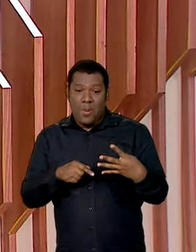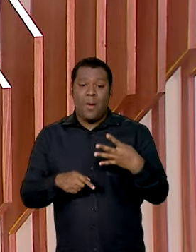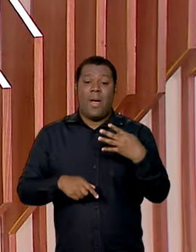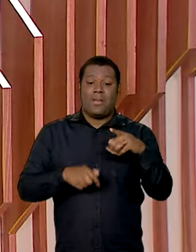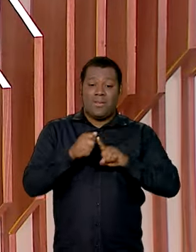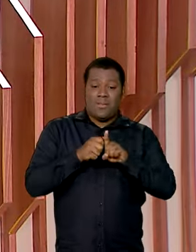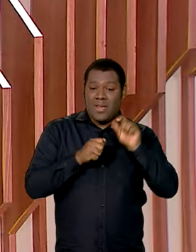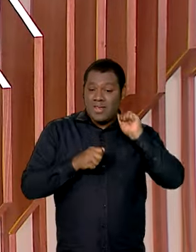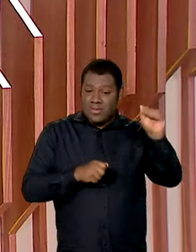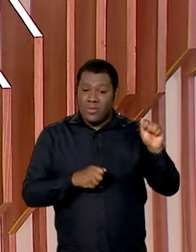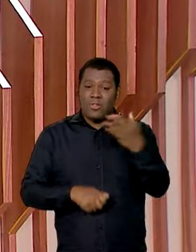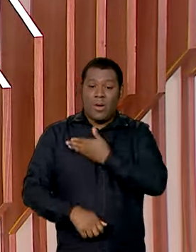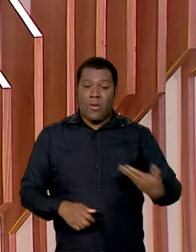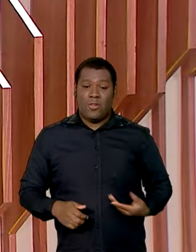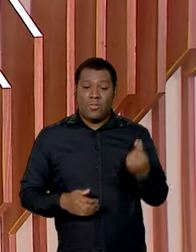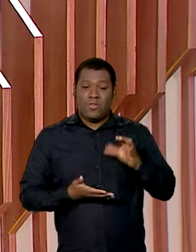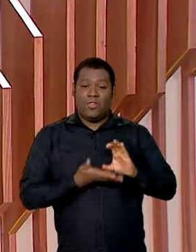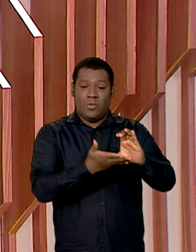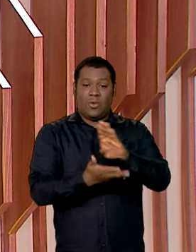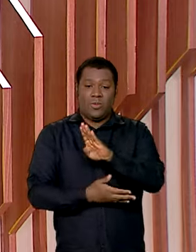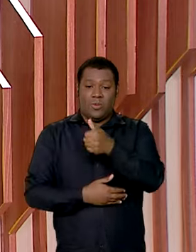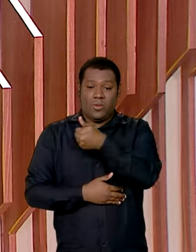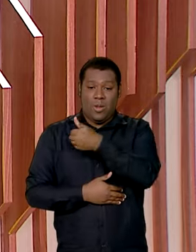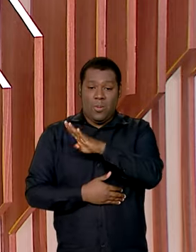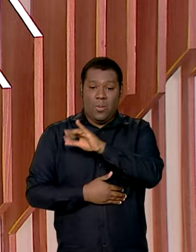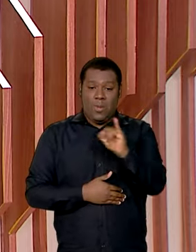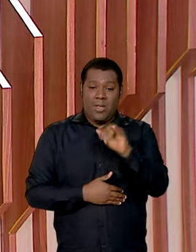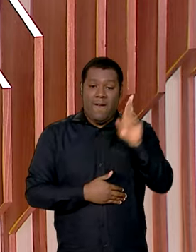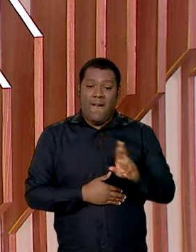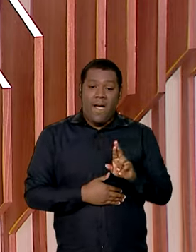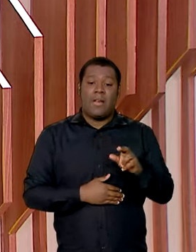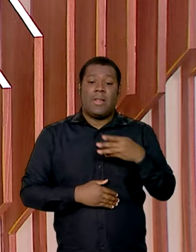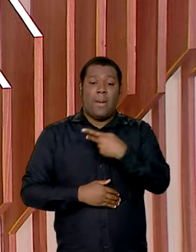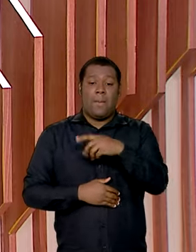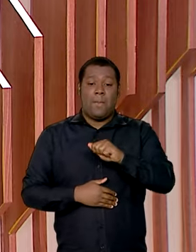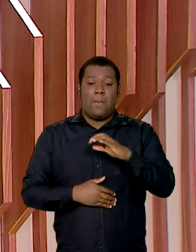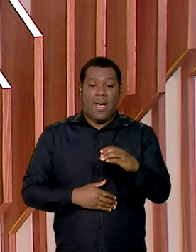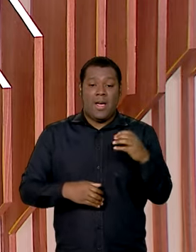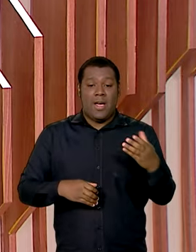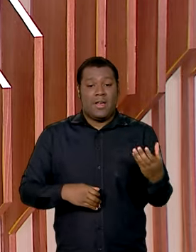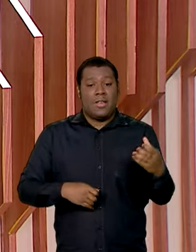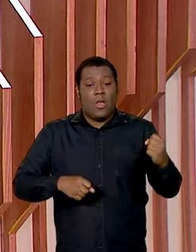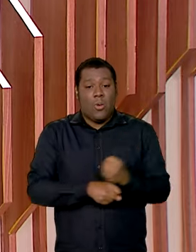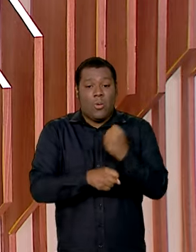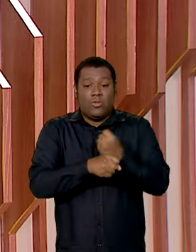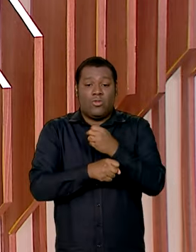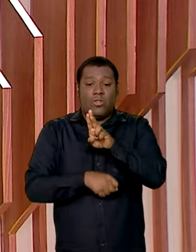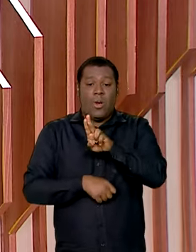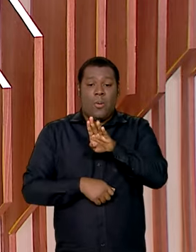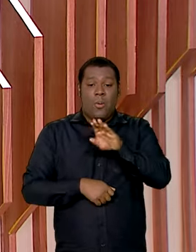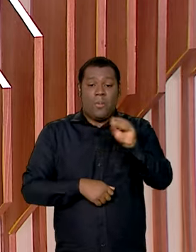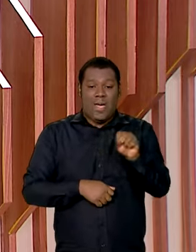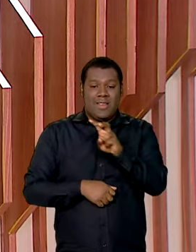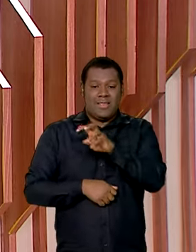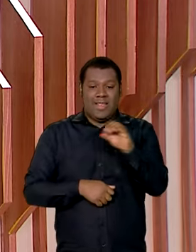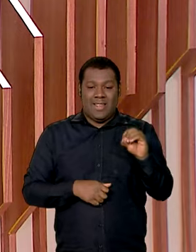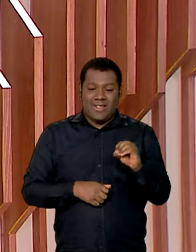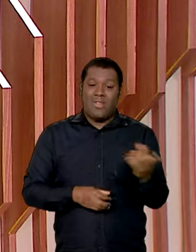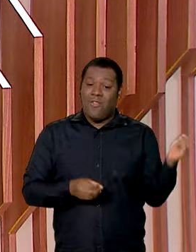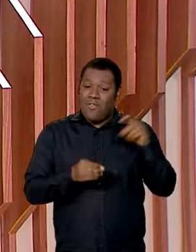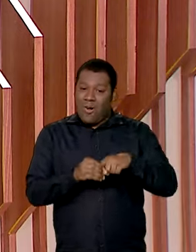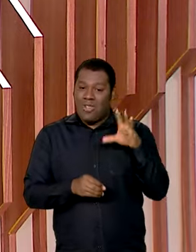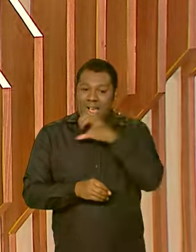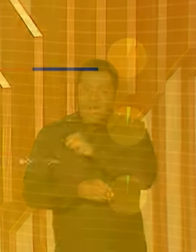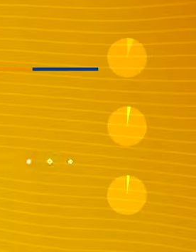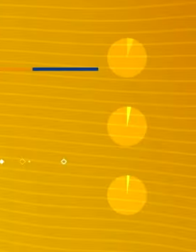vai investir R$1 bilhão no novo PAC na construção de 500 novas unidades básicas de saúde. A gente volta em